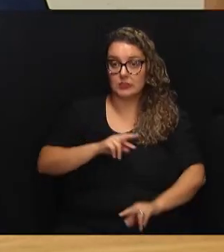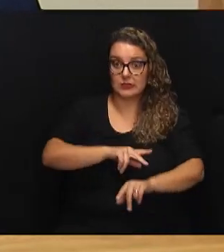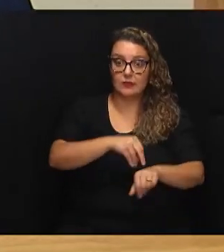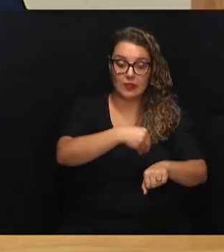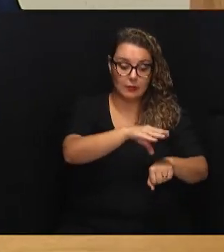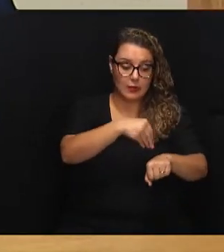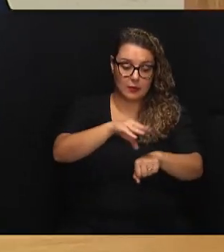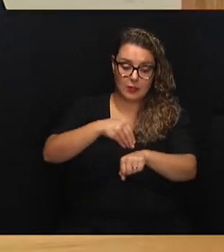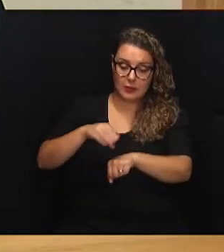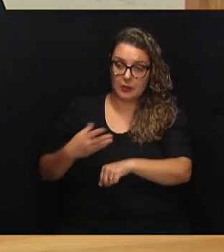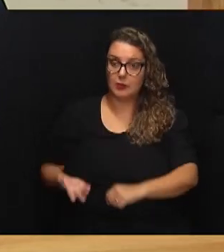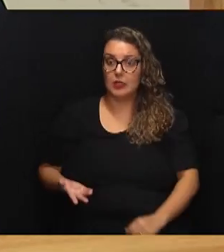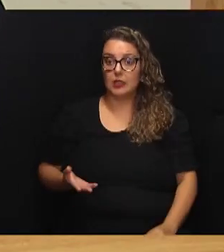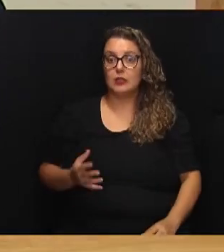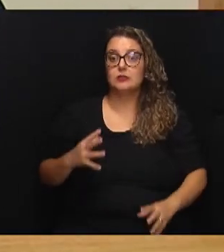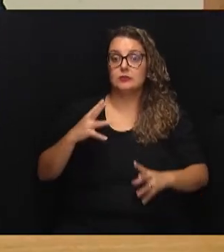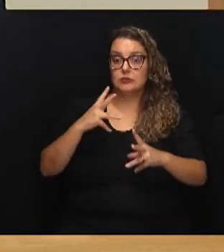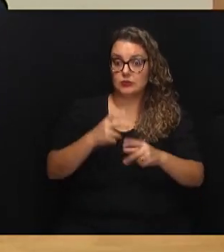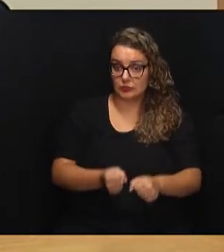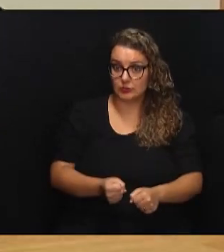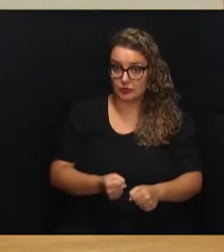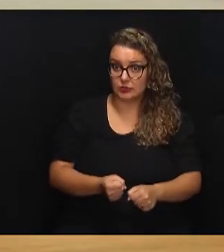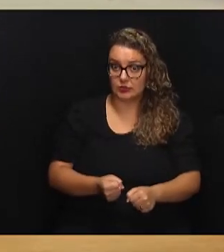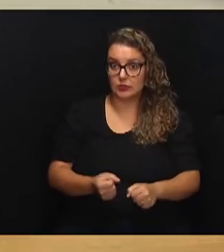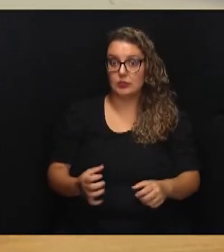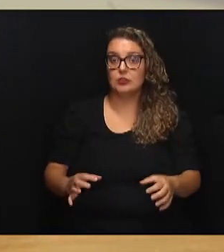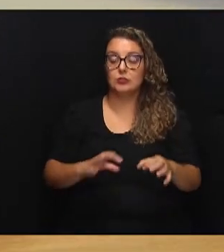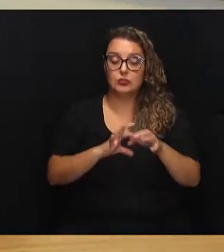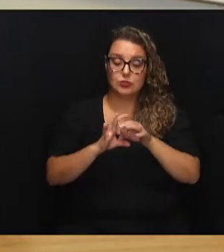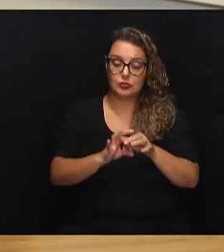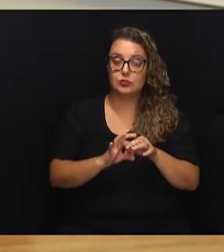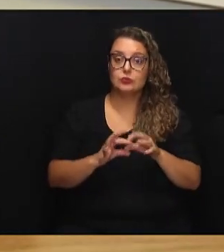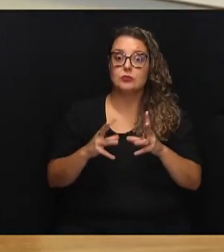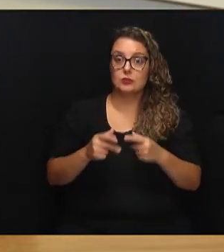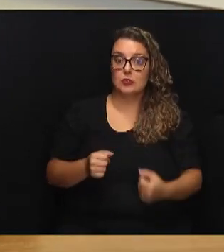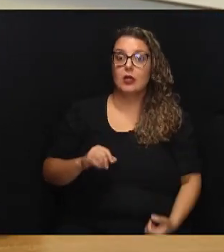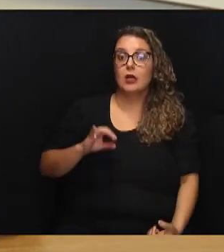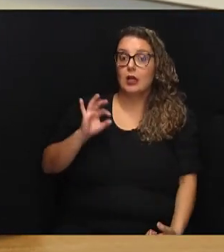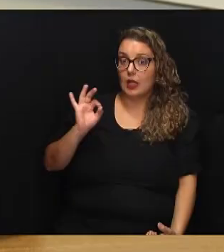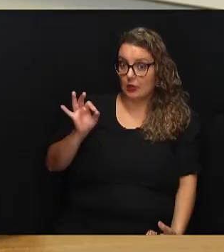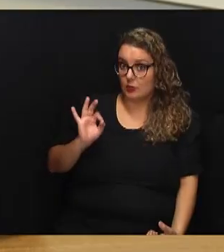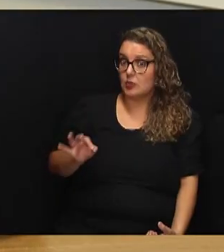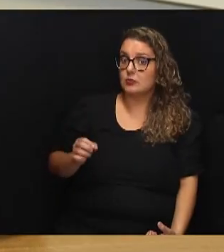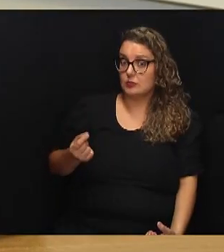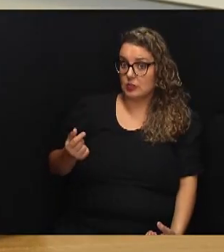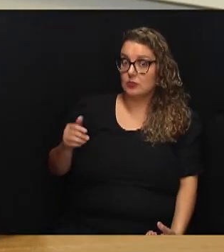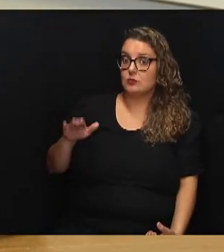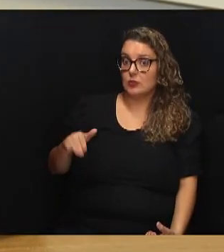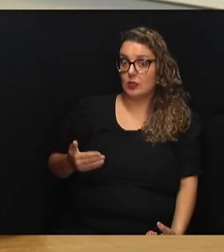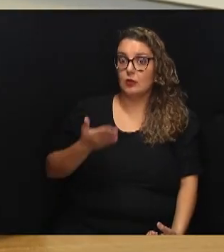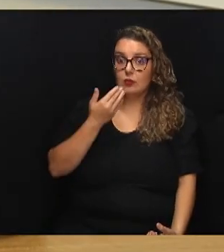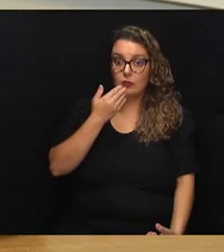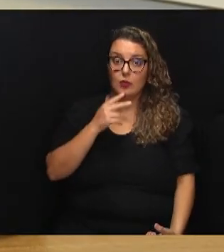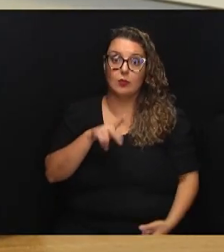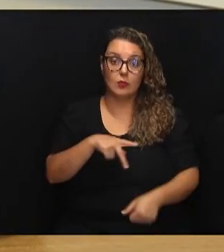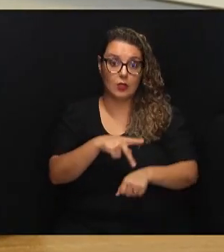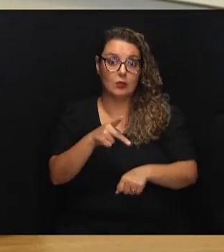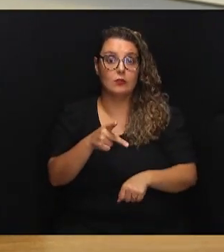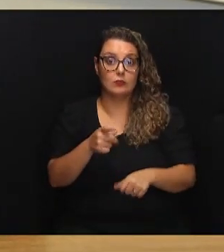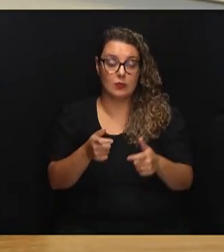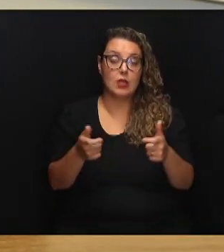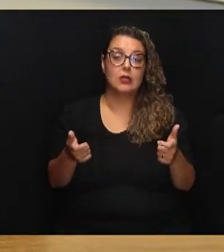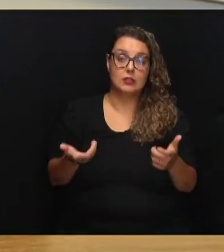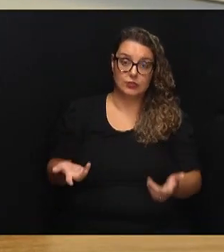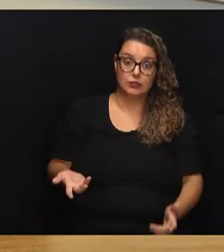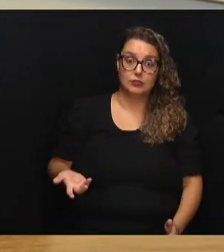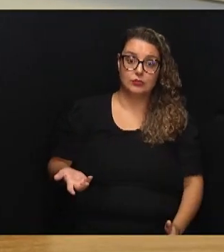dicas aqui que se todas elas, se você unir todas elas, a chance de você conseguir baratear esse almoço de Páscoa, né, é muito grande.